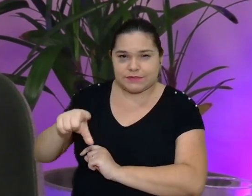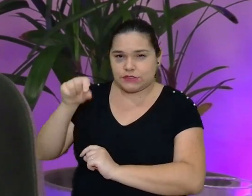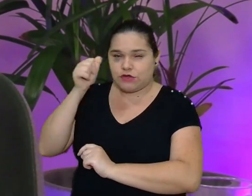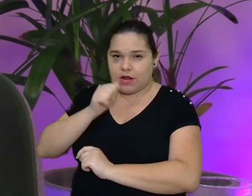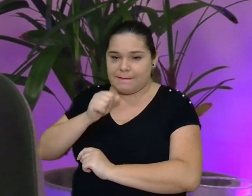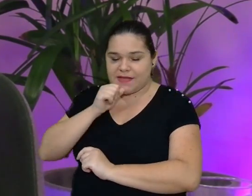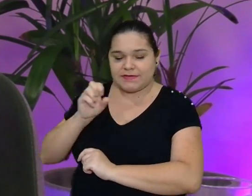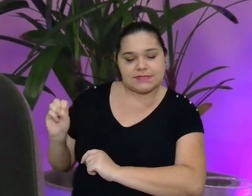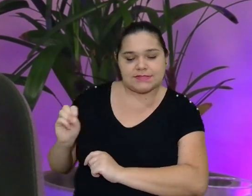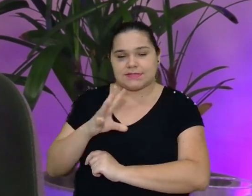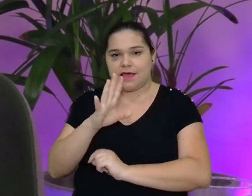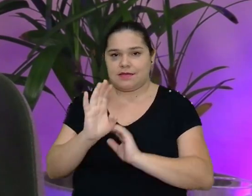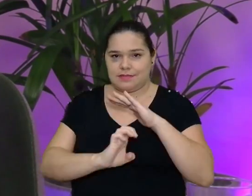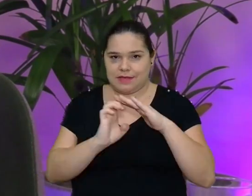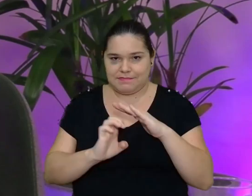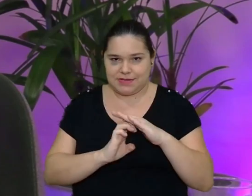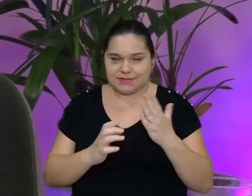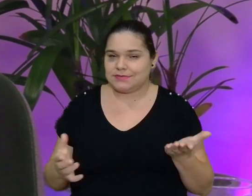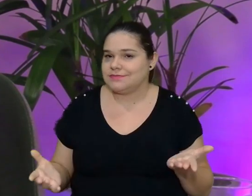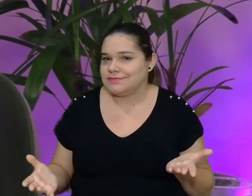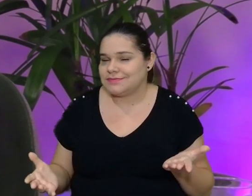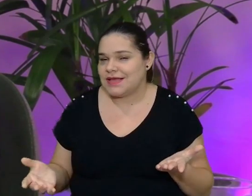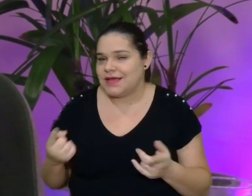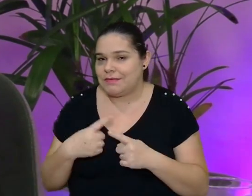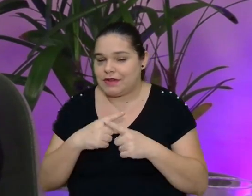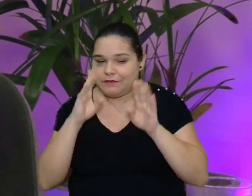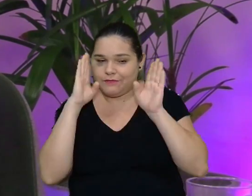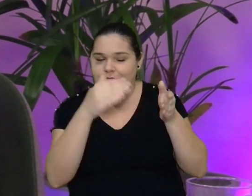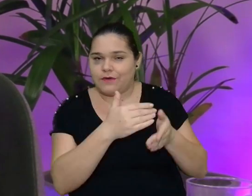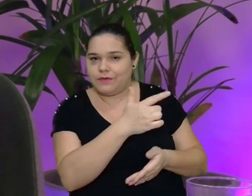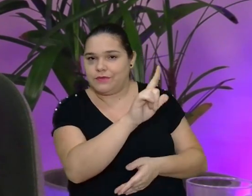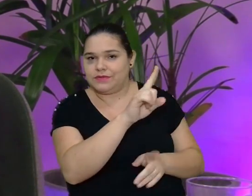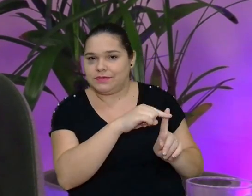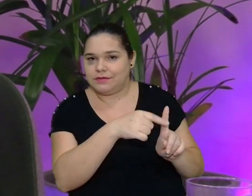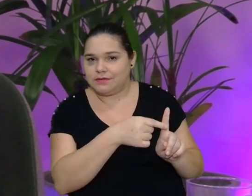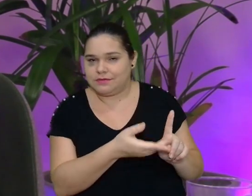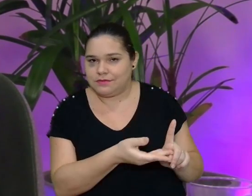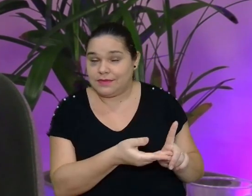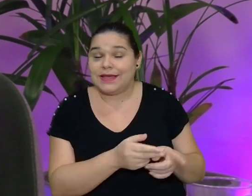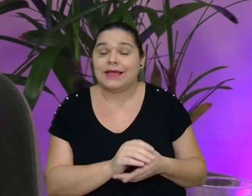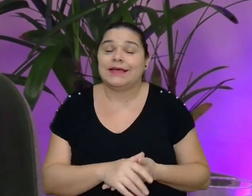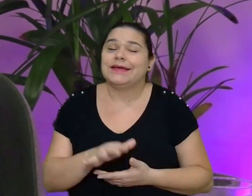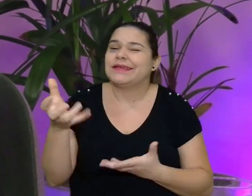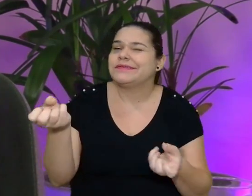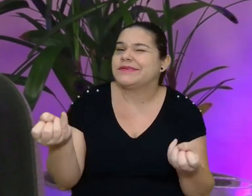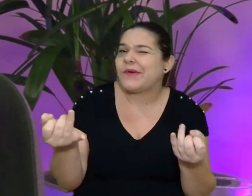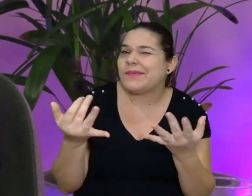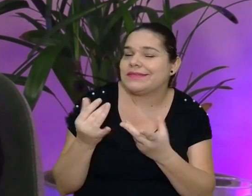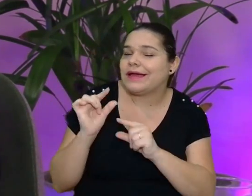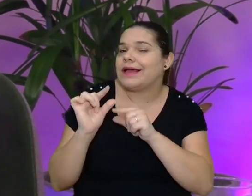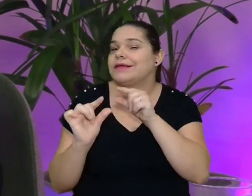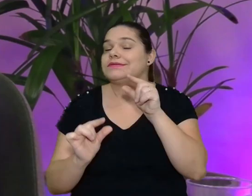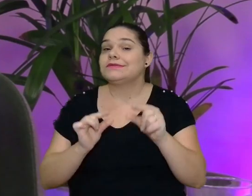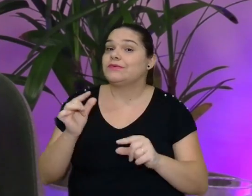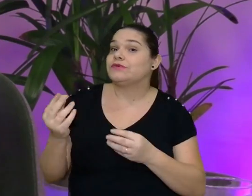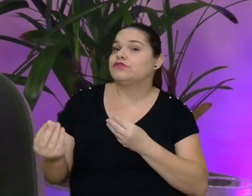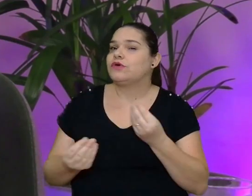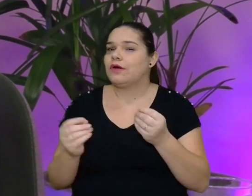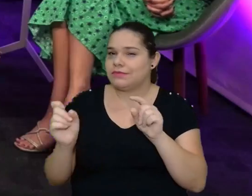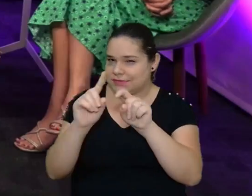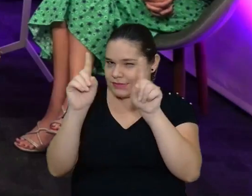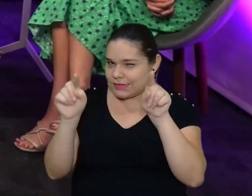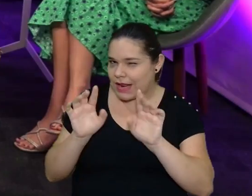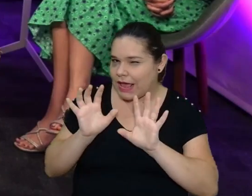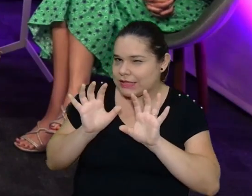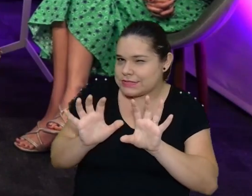porque você já decidiu, né, já vai focar em outra coisa. Queria que você comentasse um pouco disso, Lígia, será que o buraco de fato é mais embaixo?